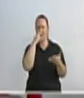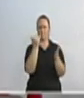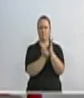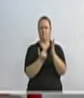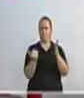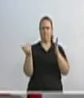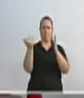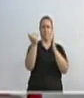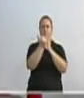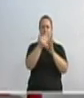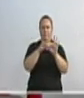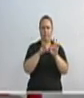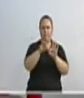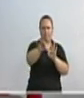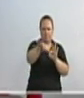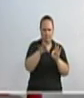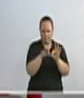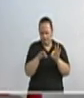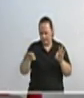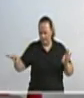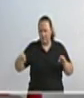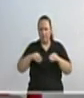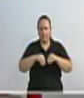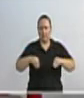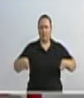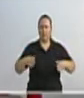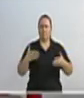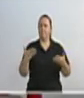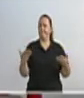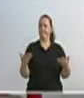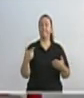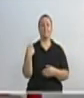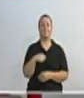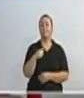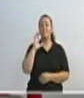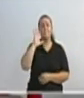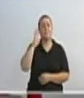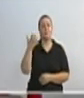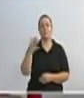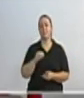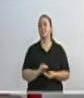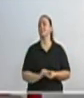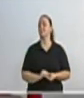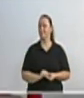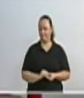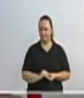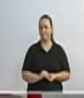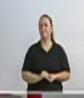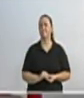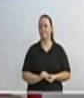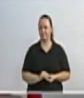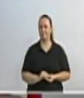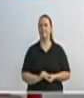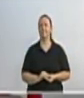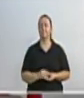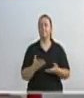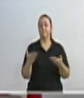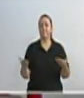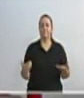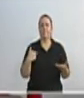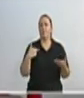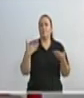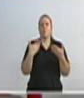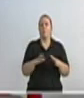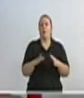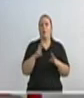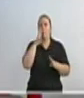nos tamanhos dos terrenos, ou seja, isso é uma situação que nós precisamos resolver. E aí eu não quero aqui ser crítico